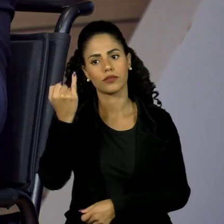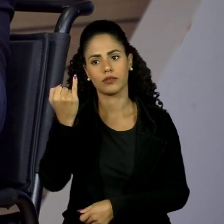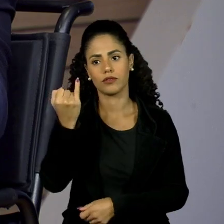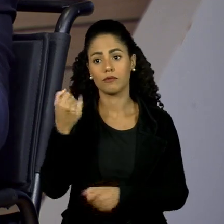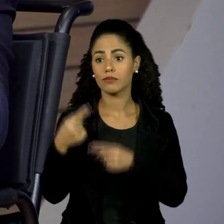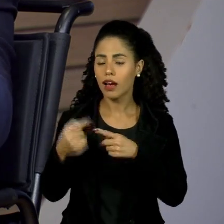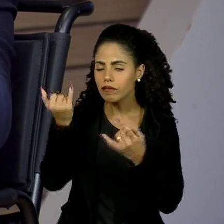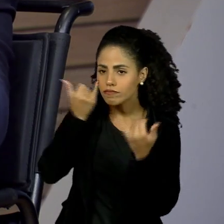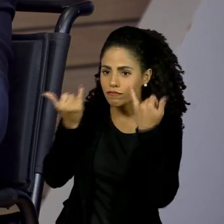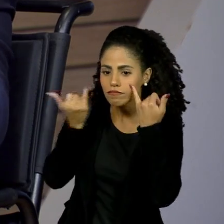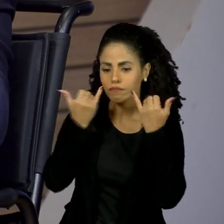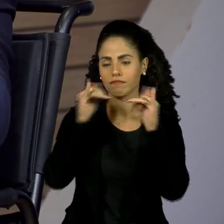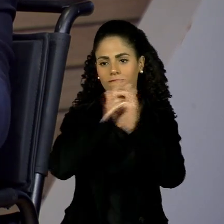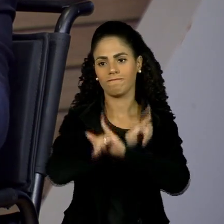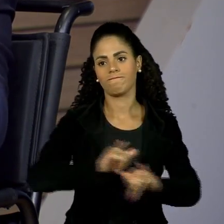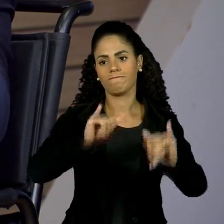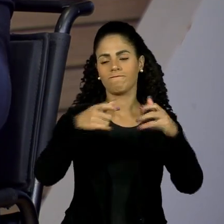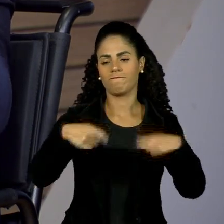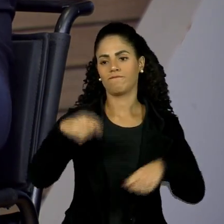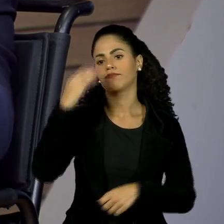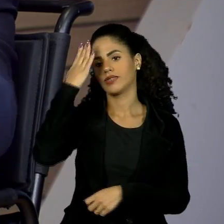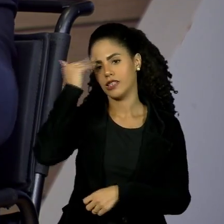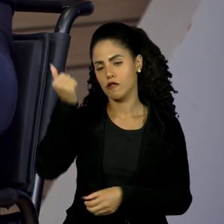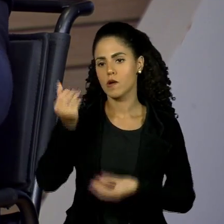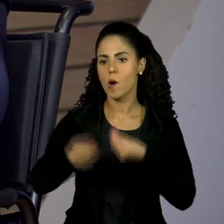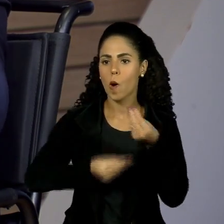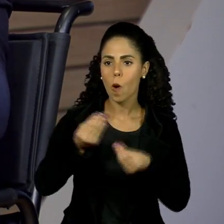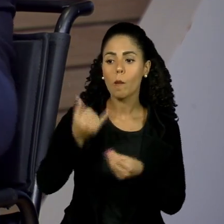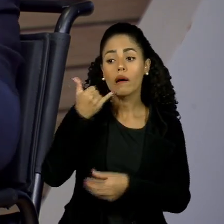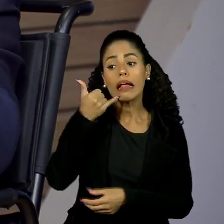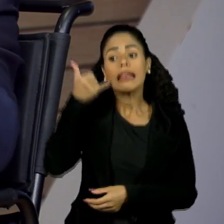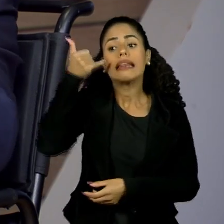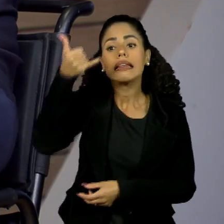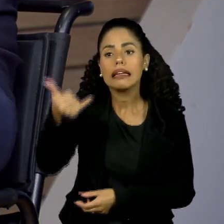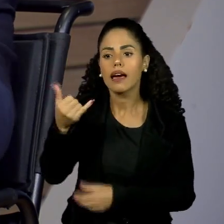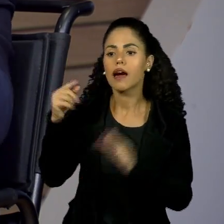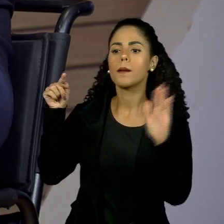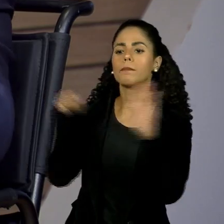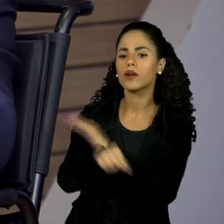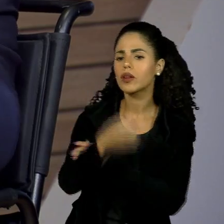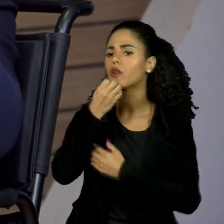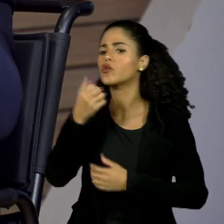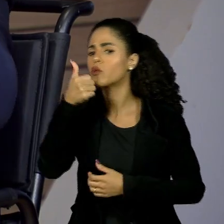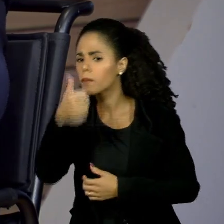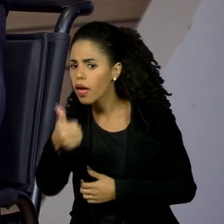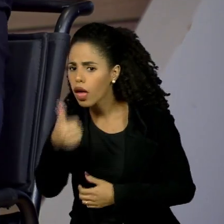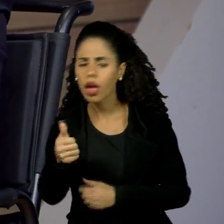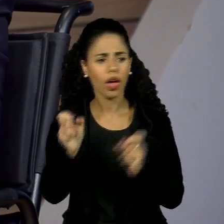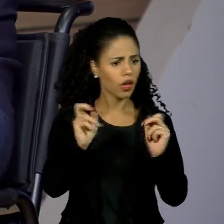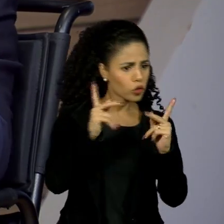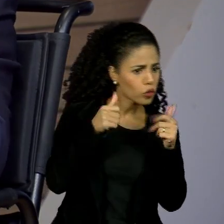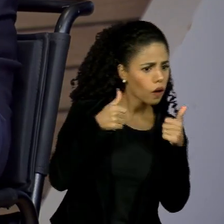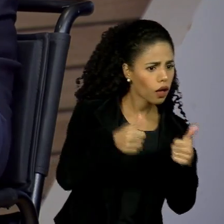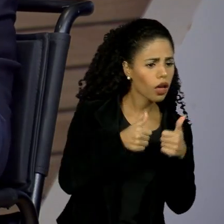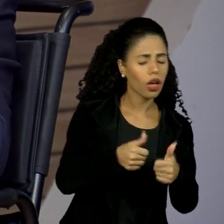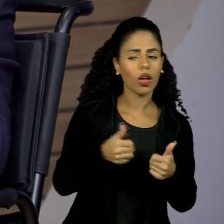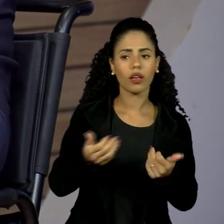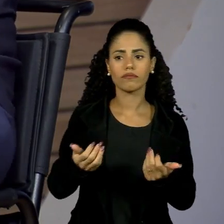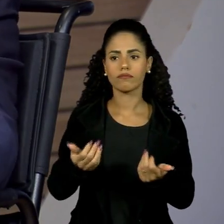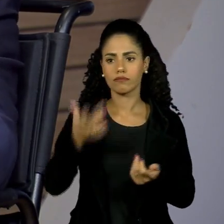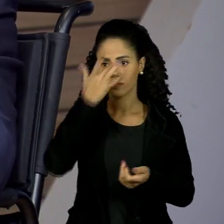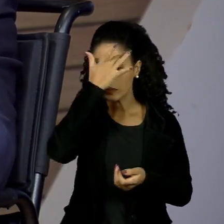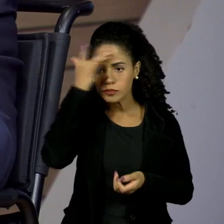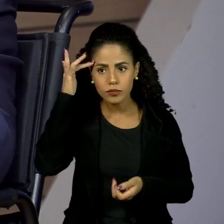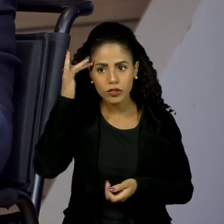vão ser informados e eles têm que ter mecanismos para ligar, para perguntar se o apostador está bem, está compulsivo, para chamar o